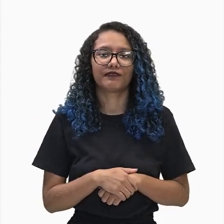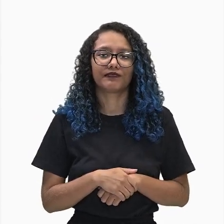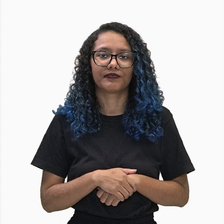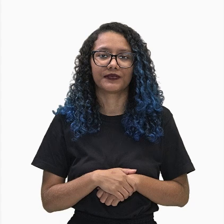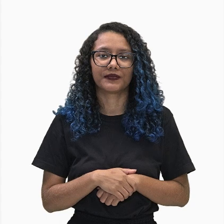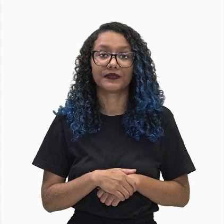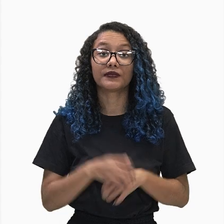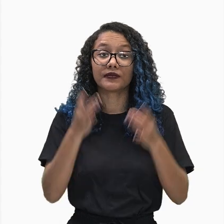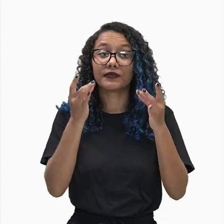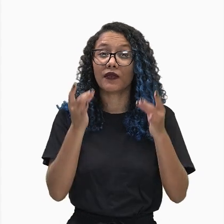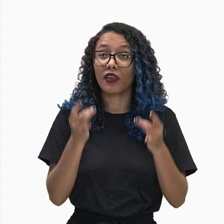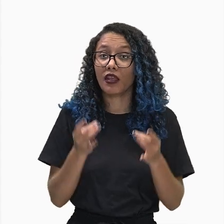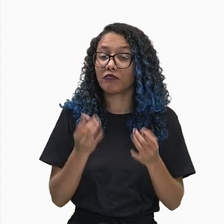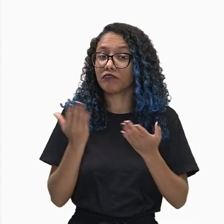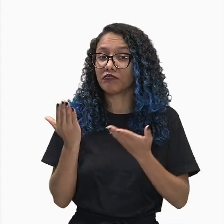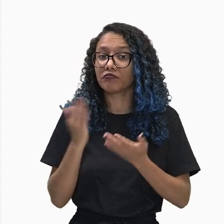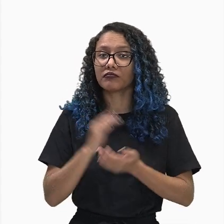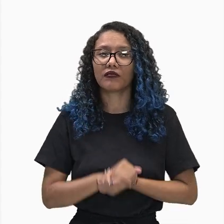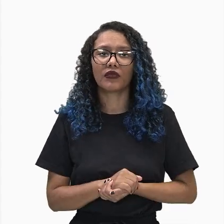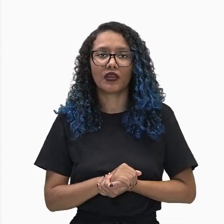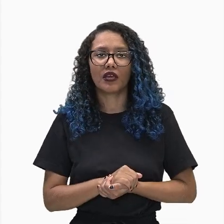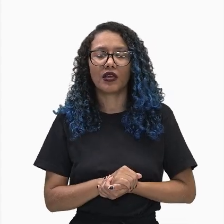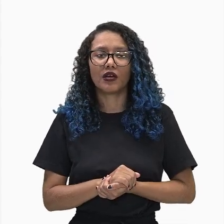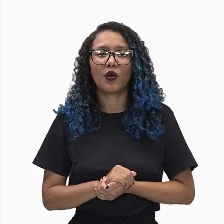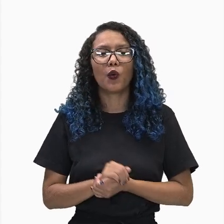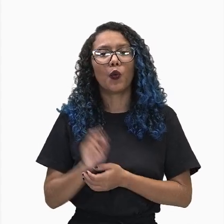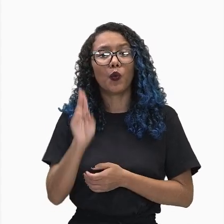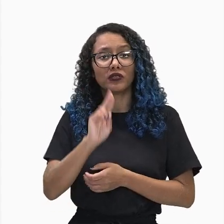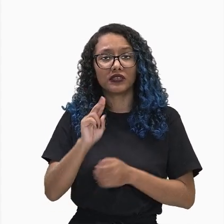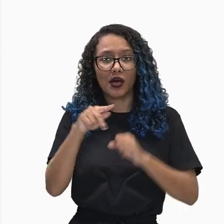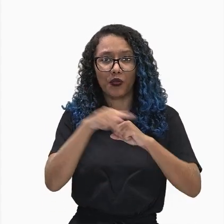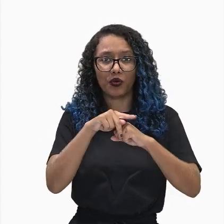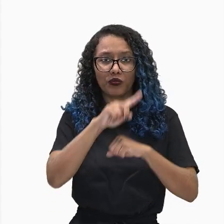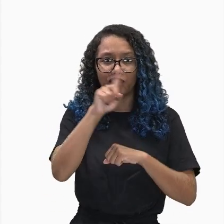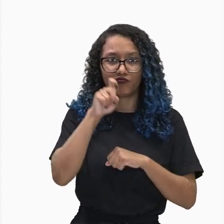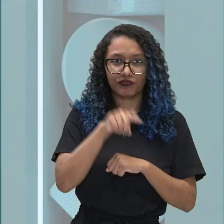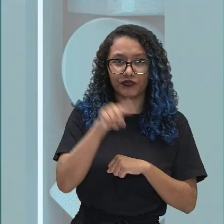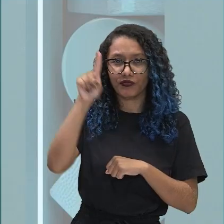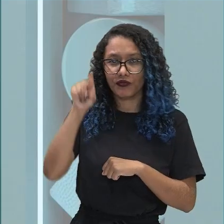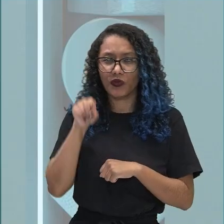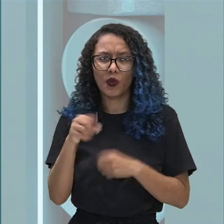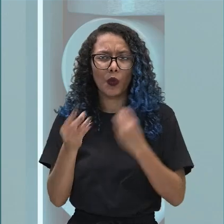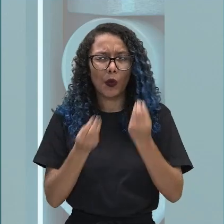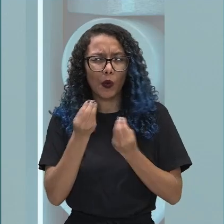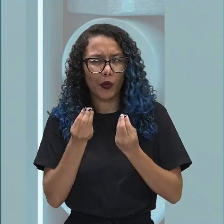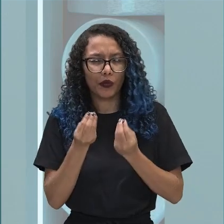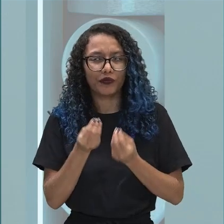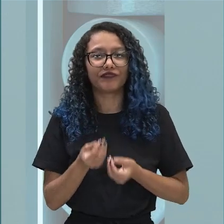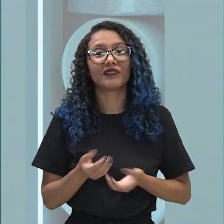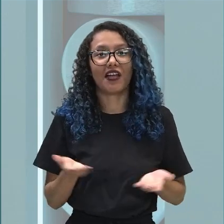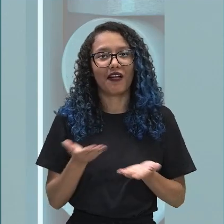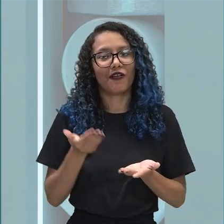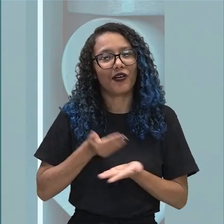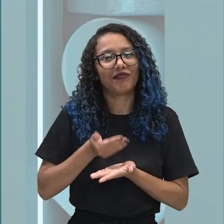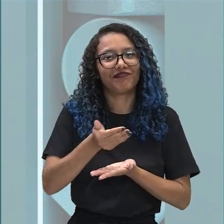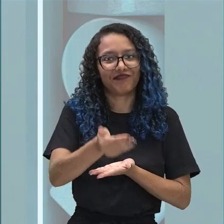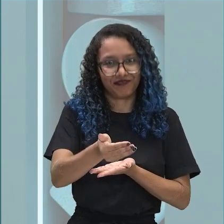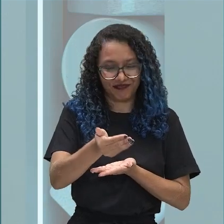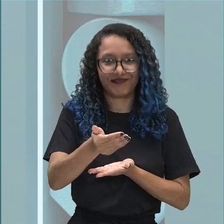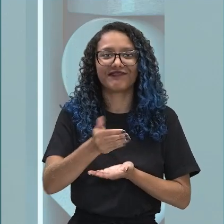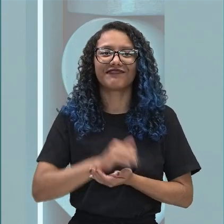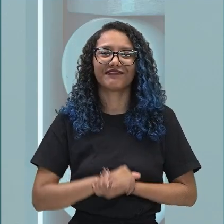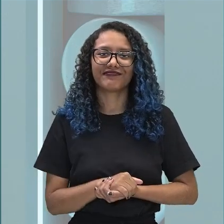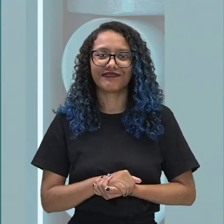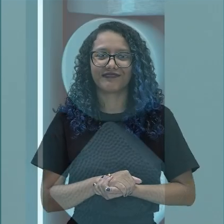interrogativos. Detalhamento, como utilizar os pronomes interrogativos e exclamativos. Vamos lá então para mais uma